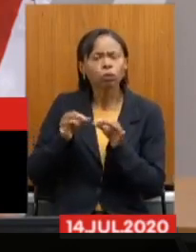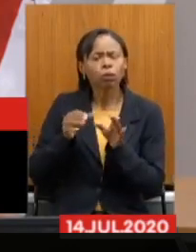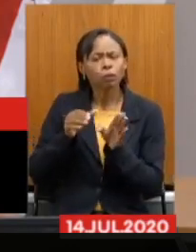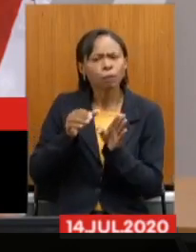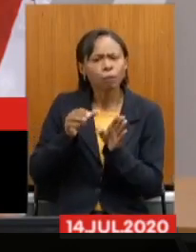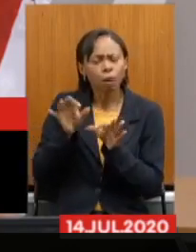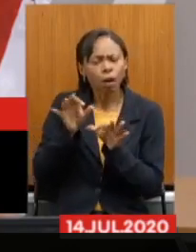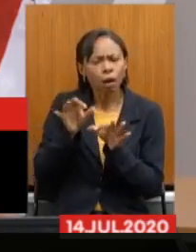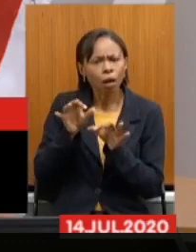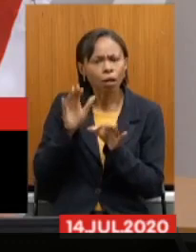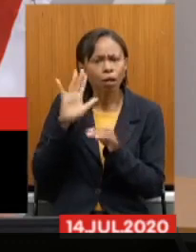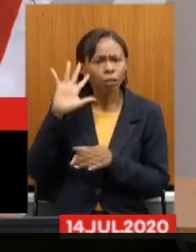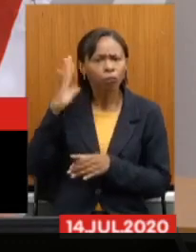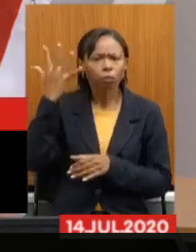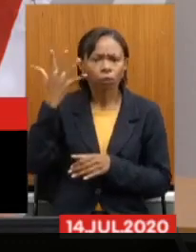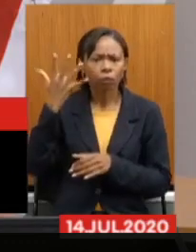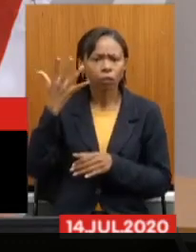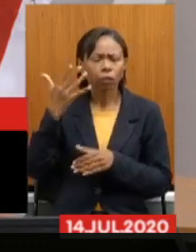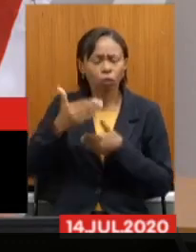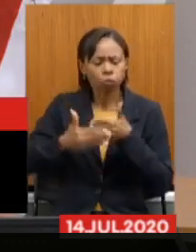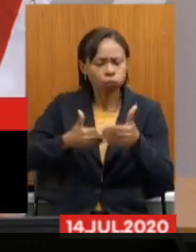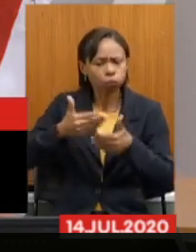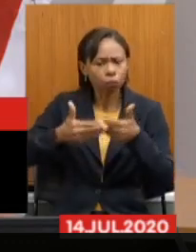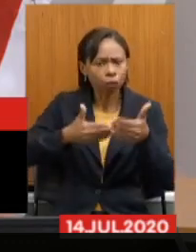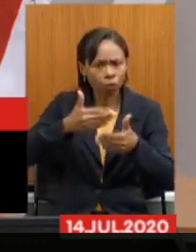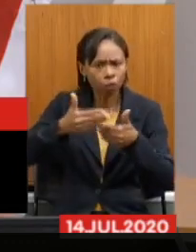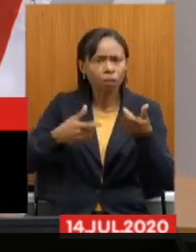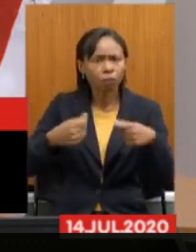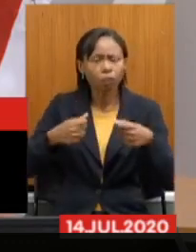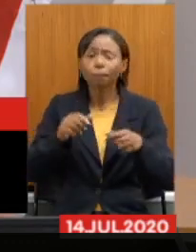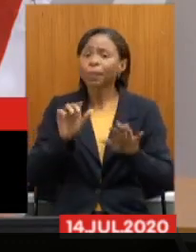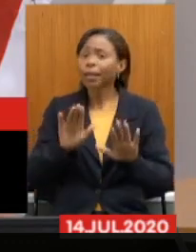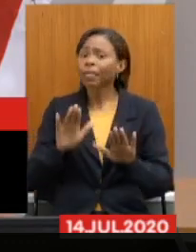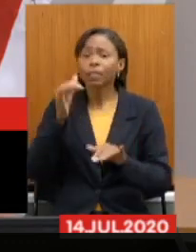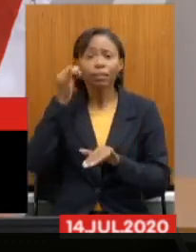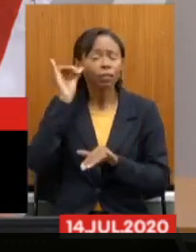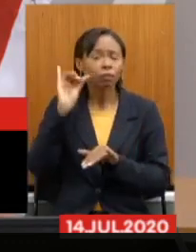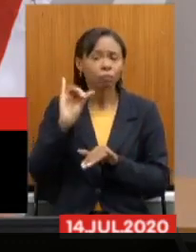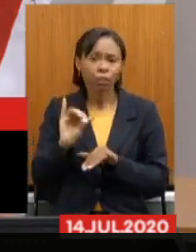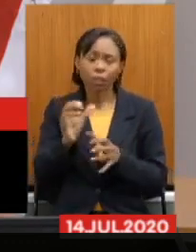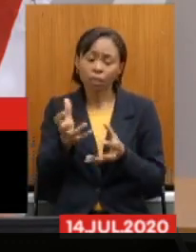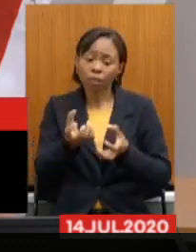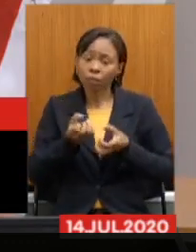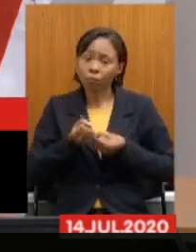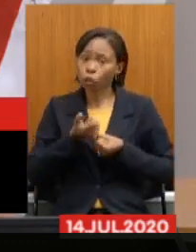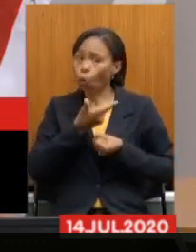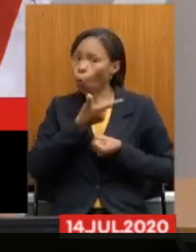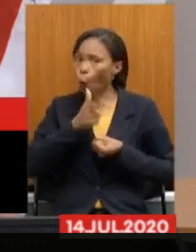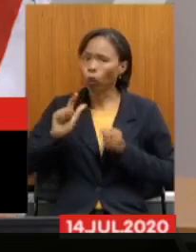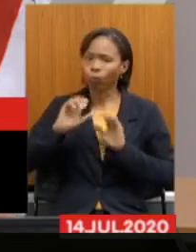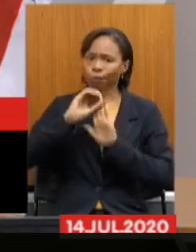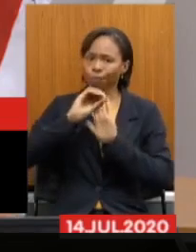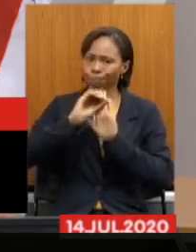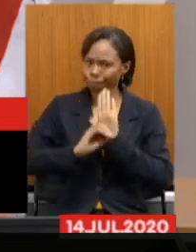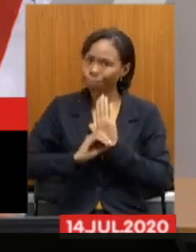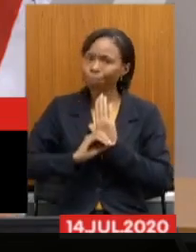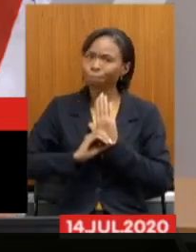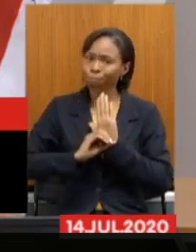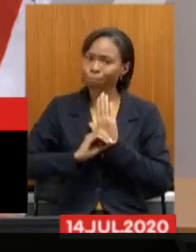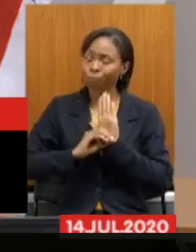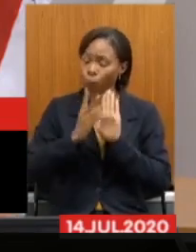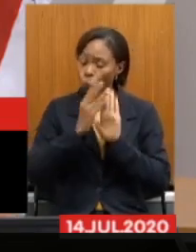que encontram-se em andamento, no intuito de evitar o recebimento de outros ofícios de mesmo